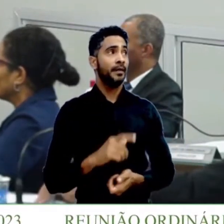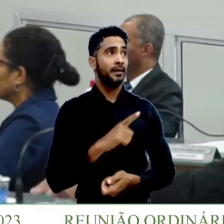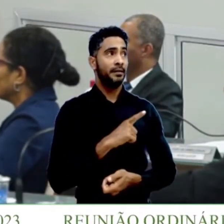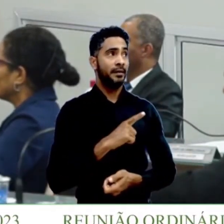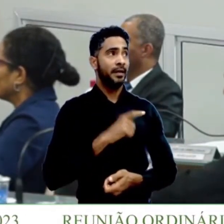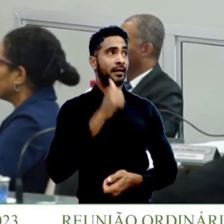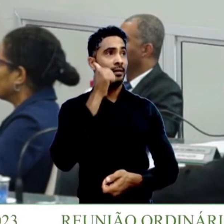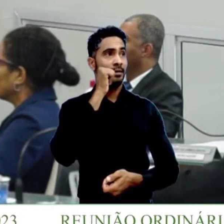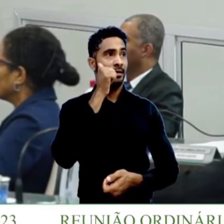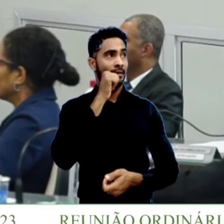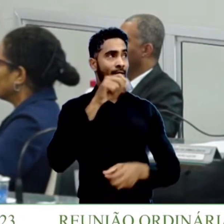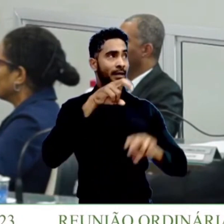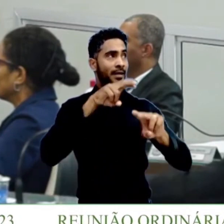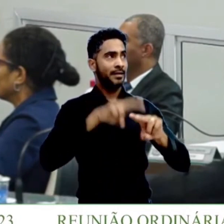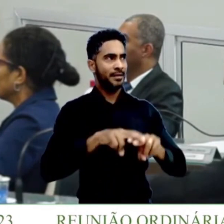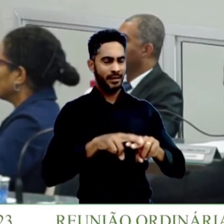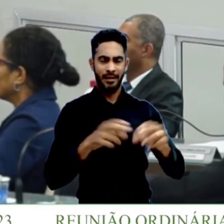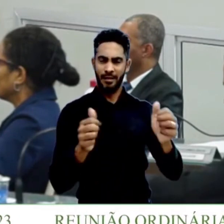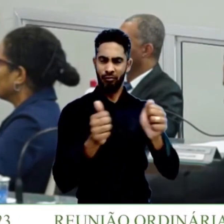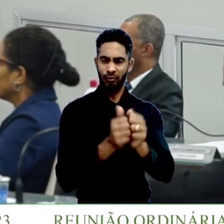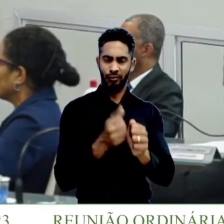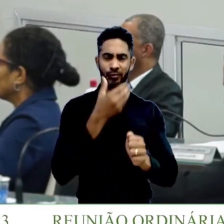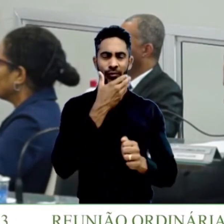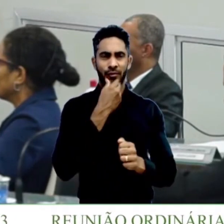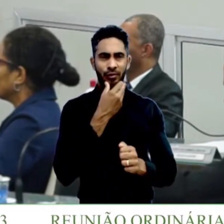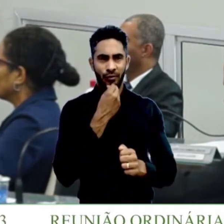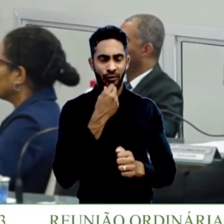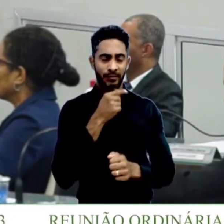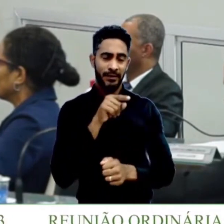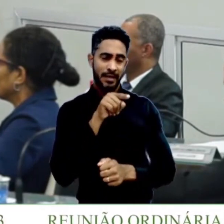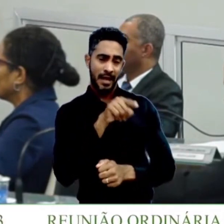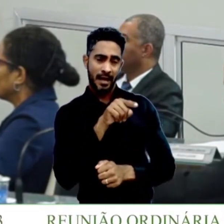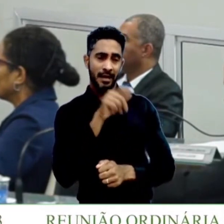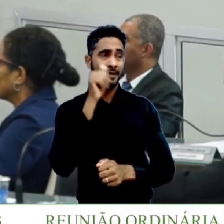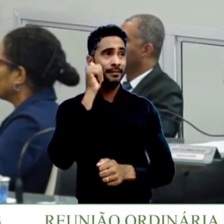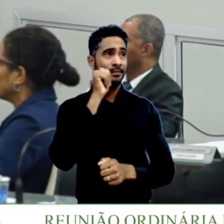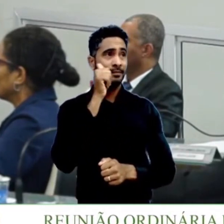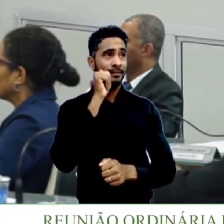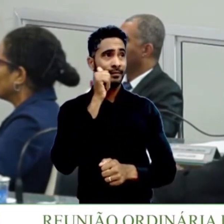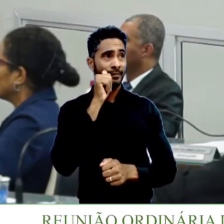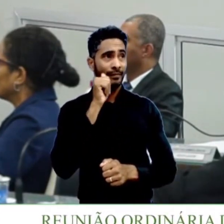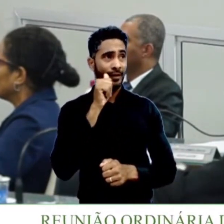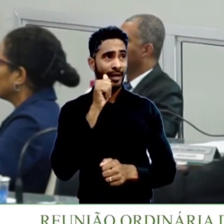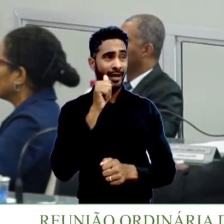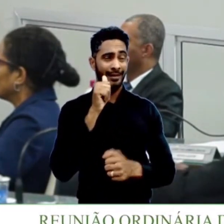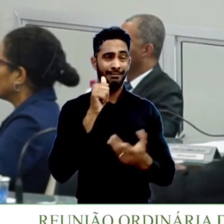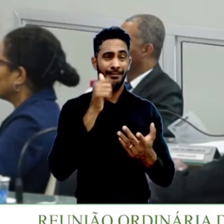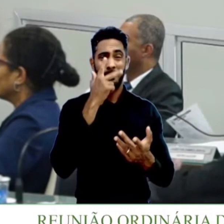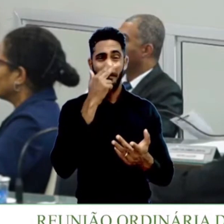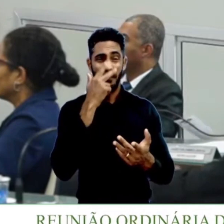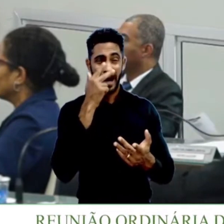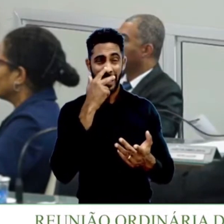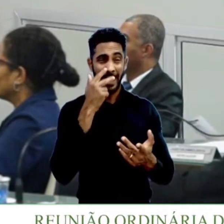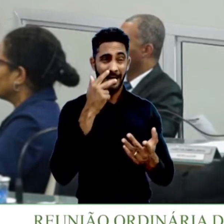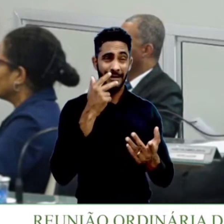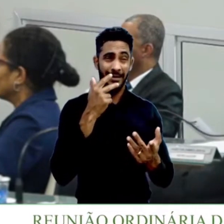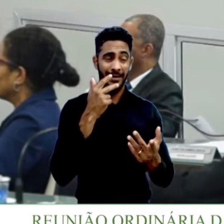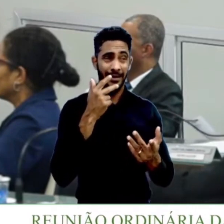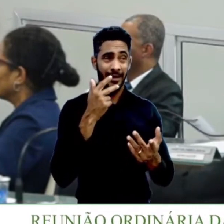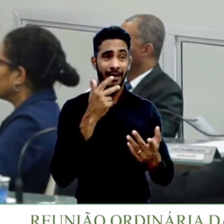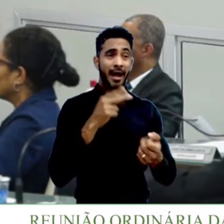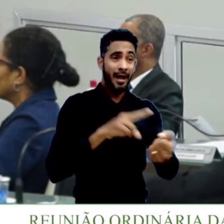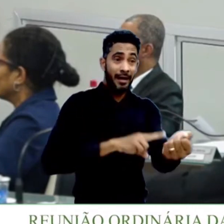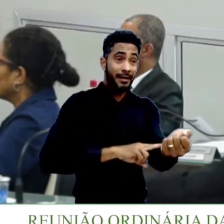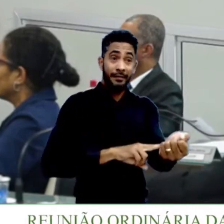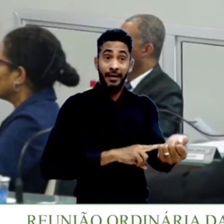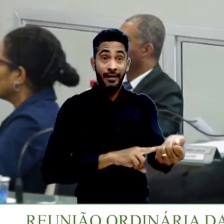que sentada no meio de tantos homens, que ela estava meio que perdida, porque a gente sabe que o vício